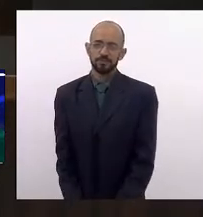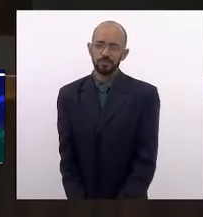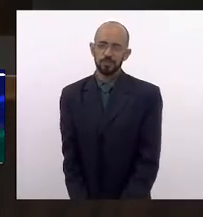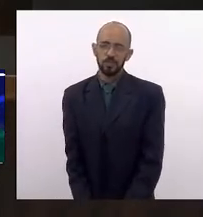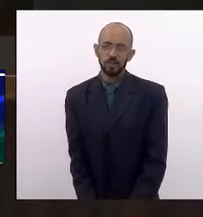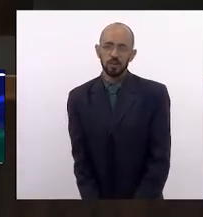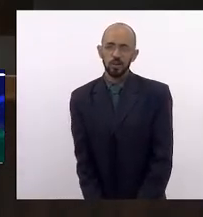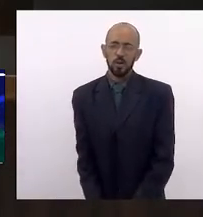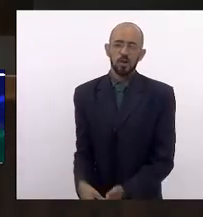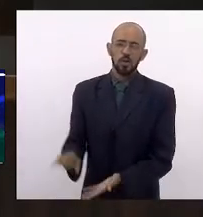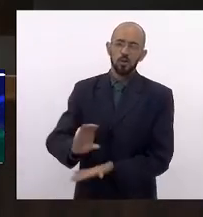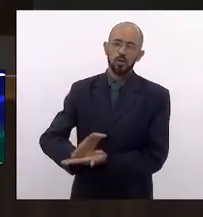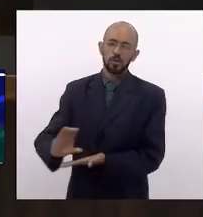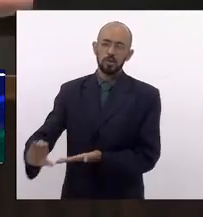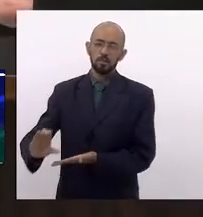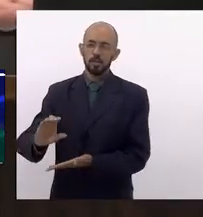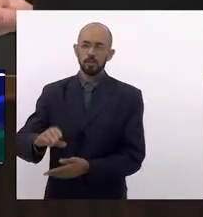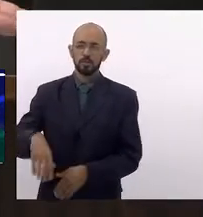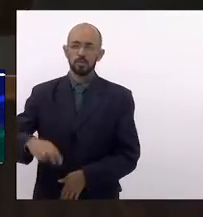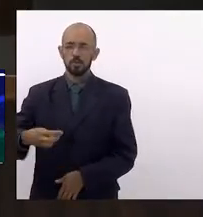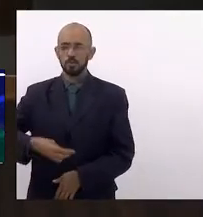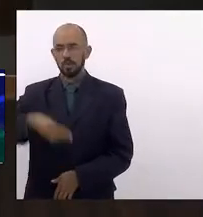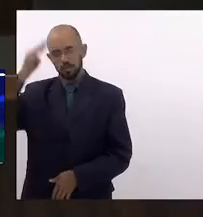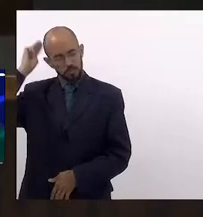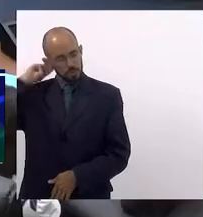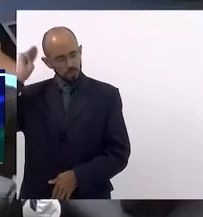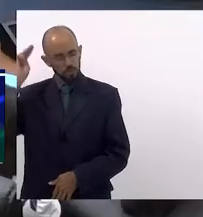orçamento Deputado Márcio Pacheco